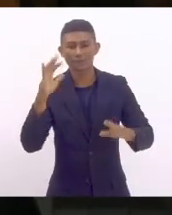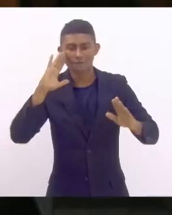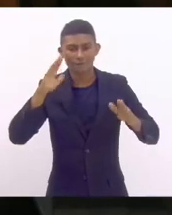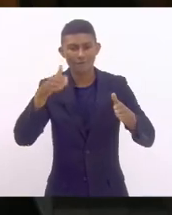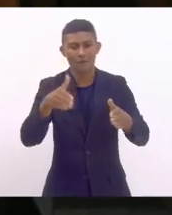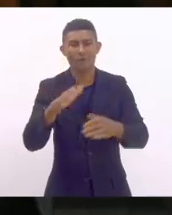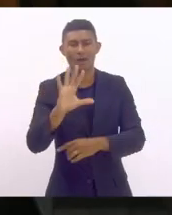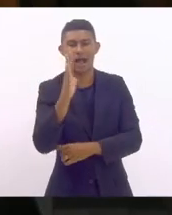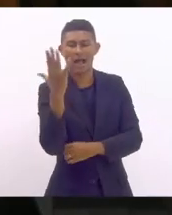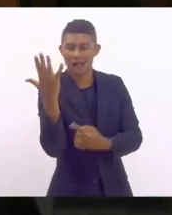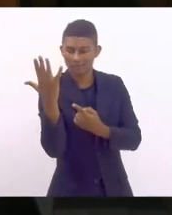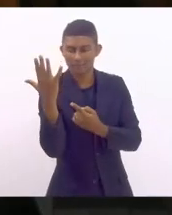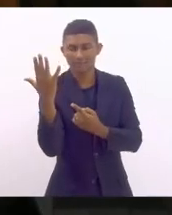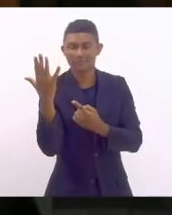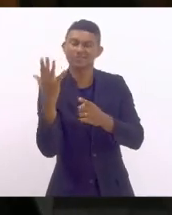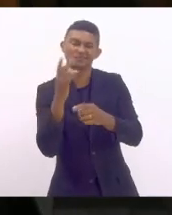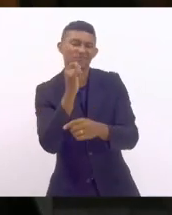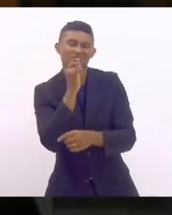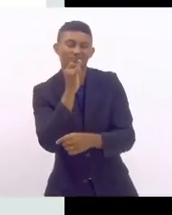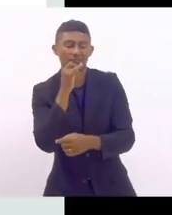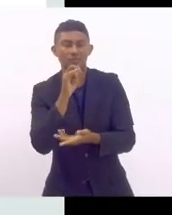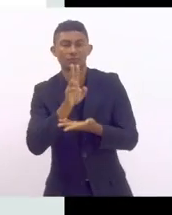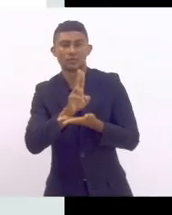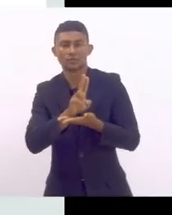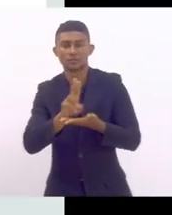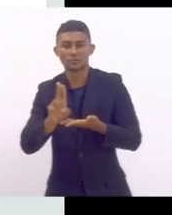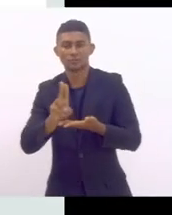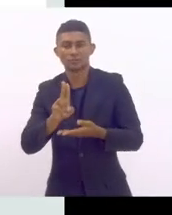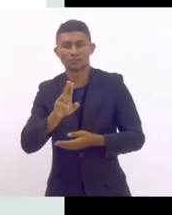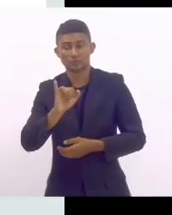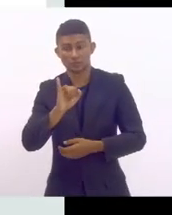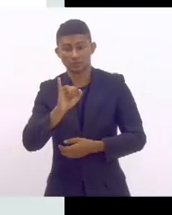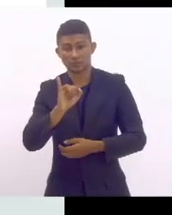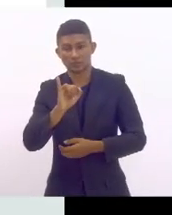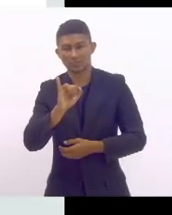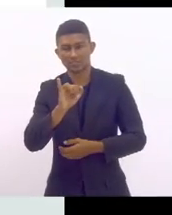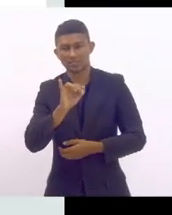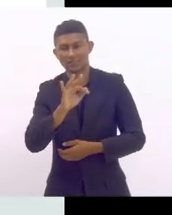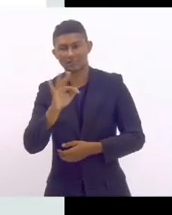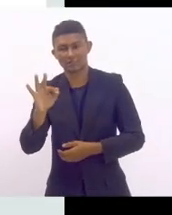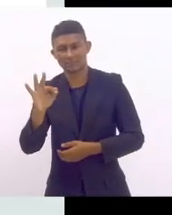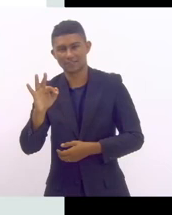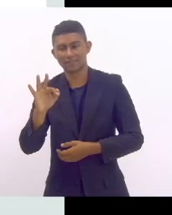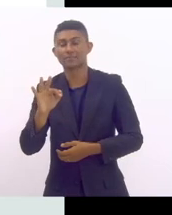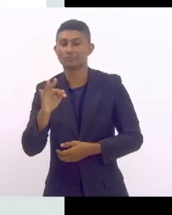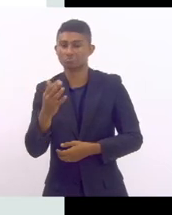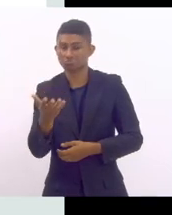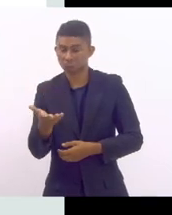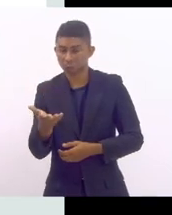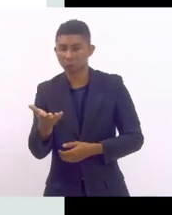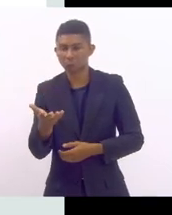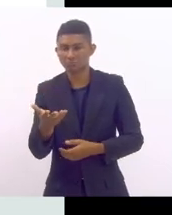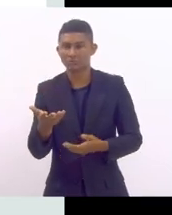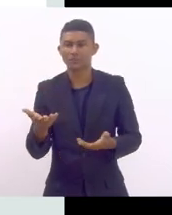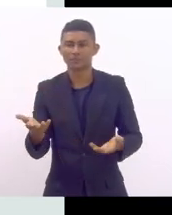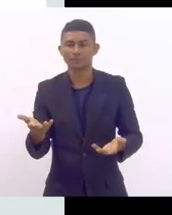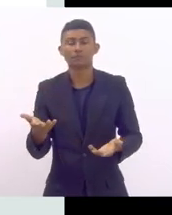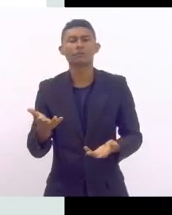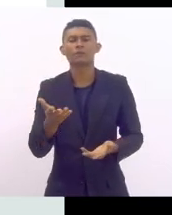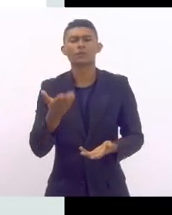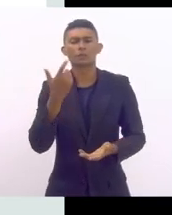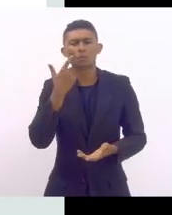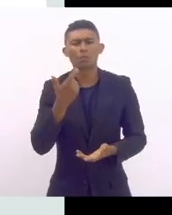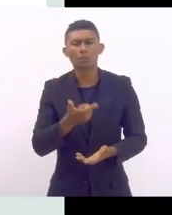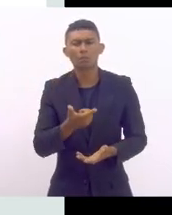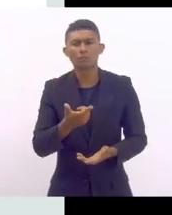mas nós podemos pegar a cada uma das árvores que estão aqui de qualquer um das nossas instituições que não seria muito diferente a curva Talvez os números